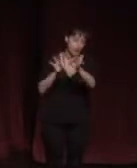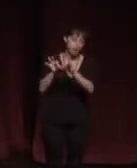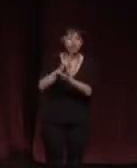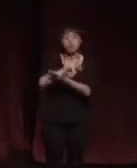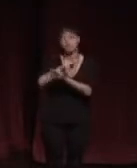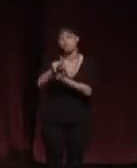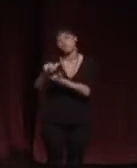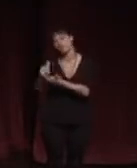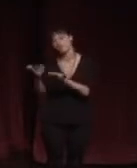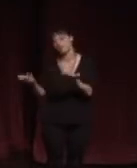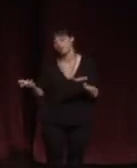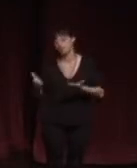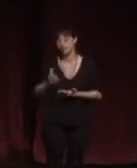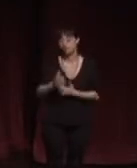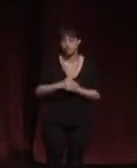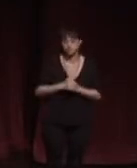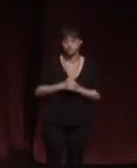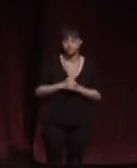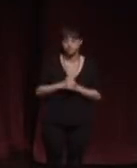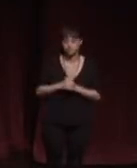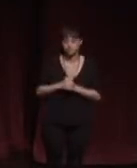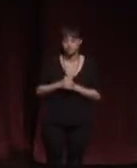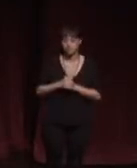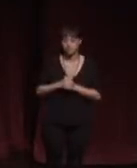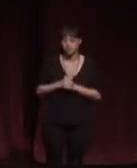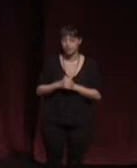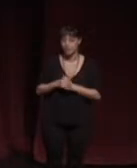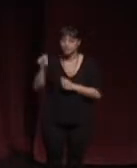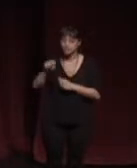para outras organizações, não pessoa física, pessoa jurídica.